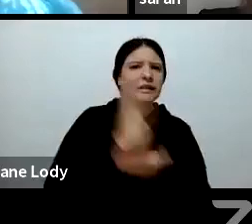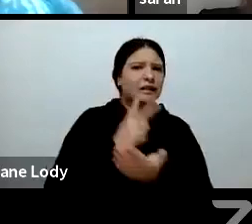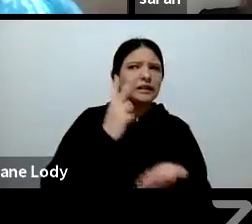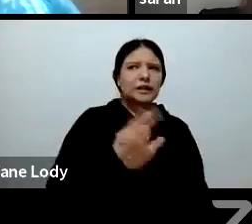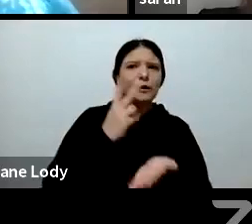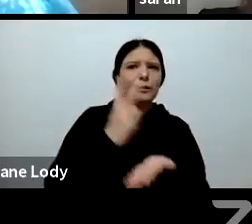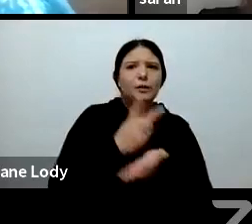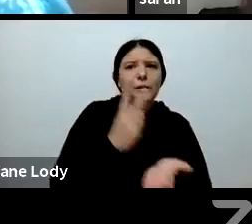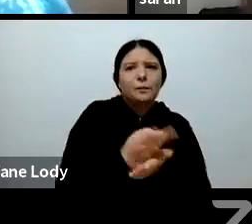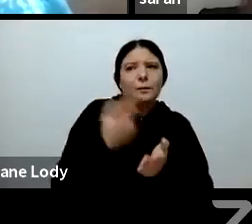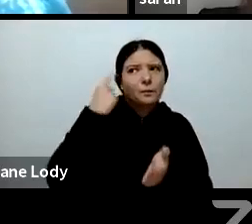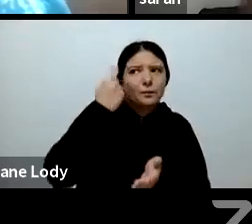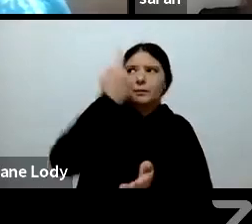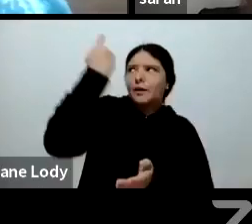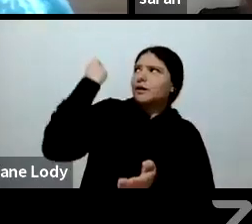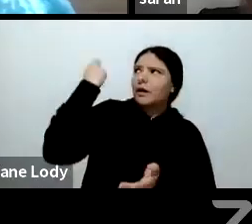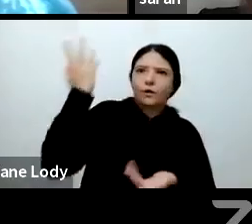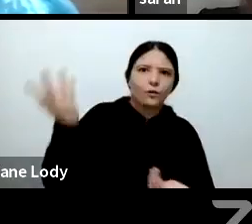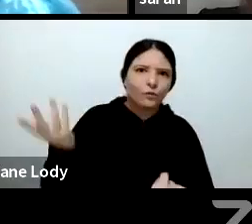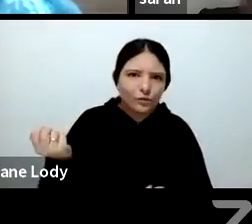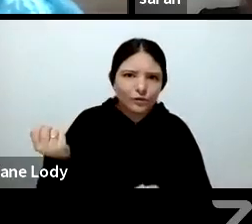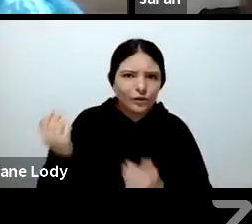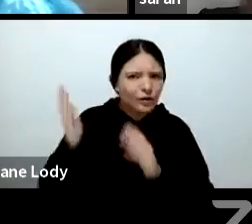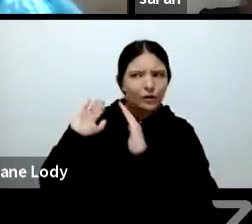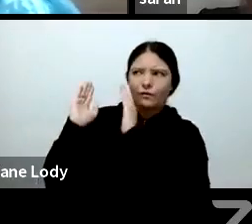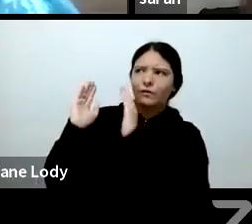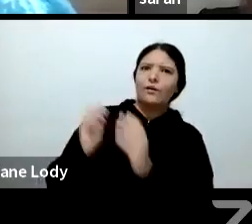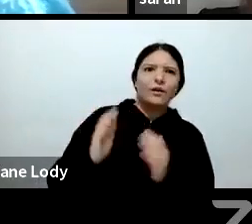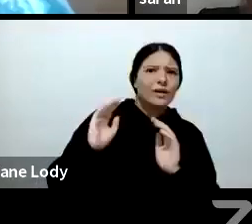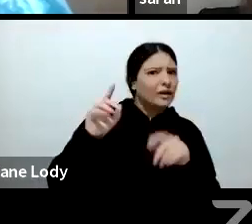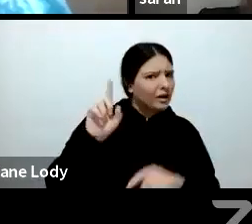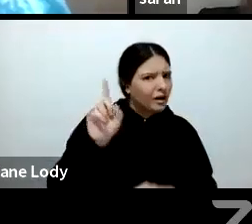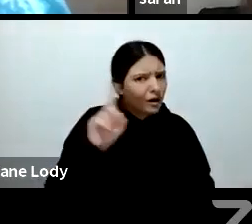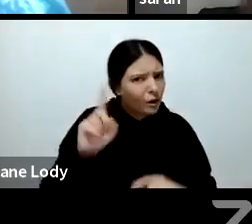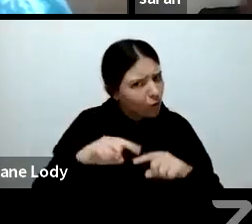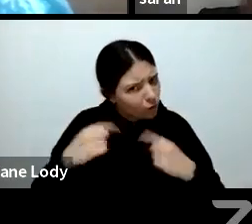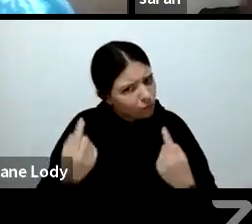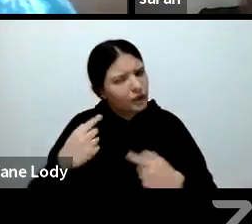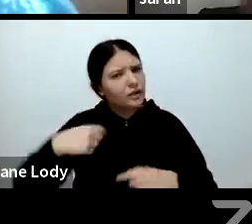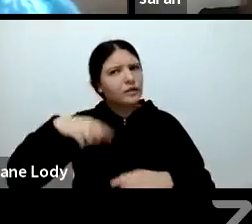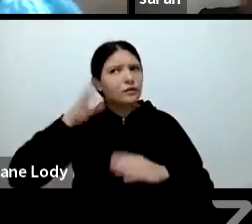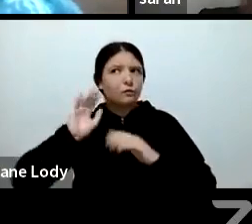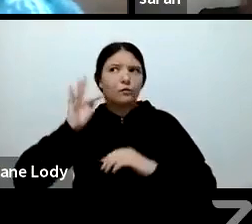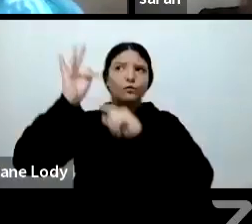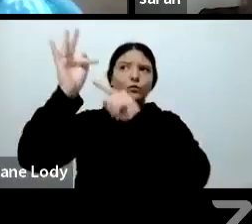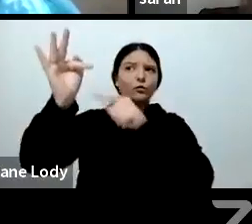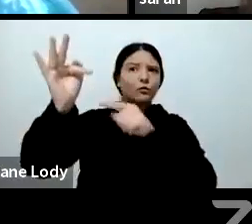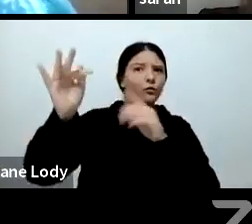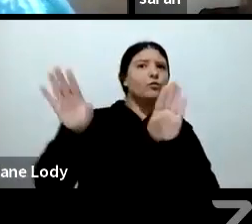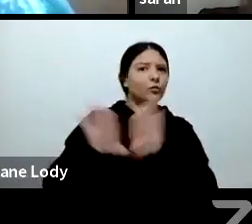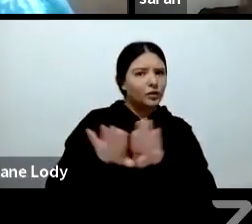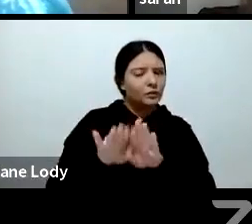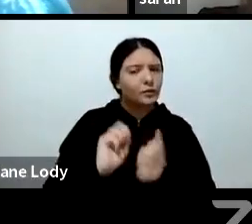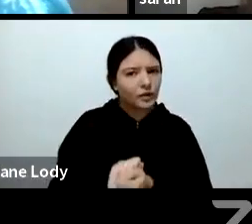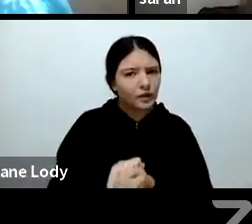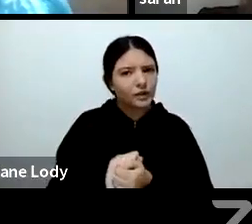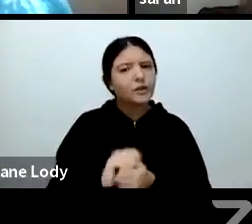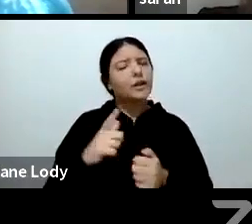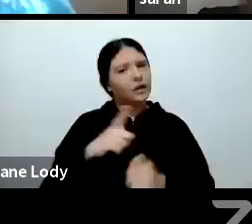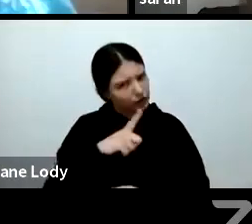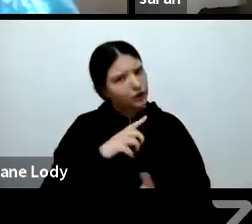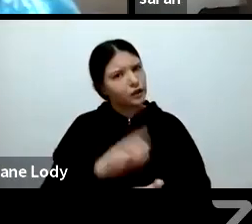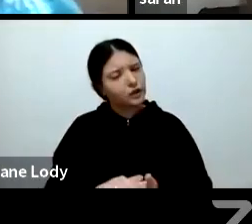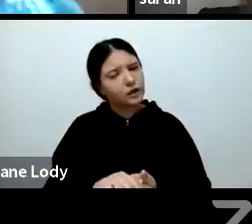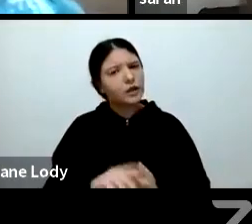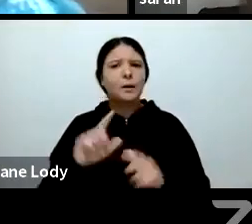para o passado, né? E eles falam, não, nós também temos um olhar para o futuro, né? Mas esse olhar para o futuro não é esse